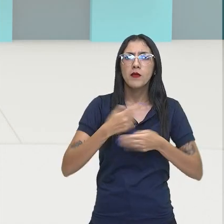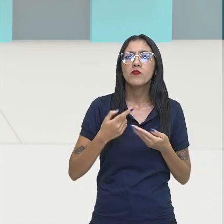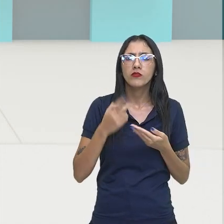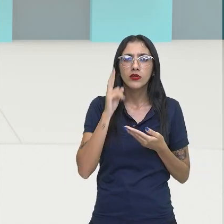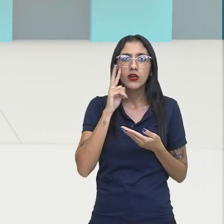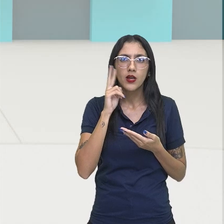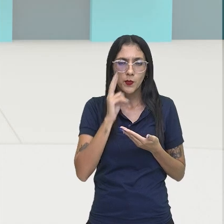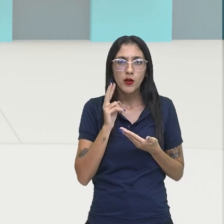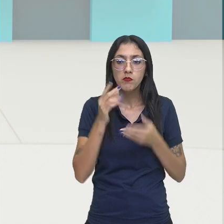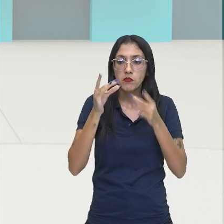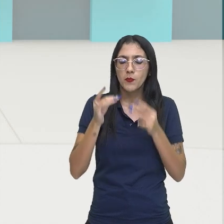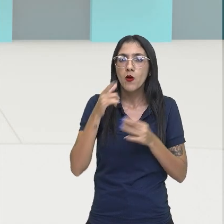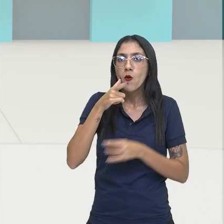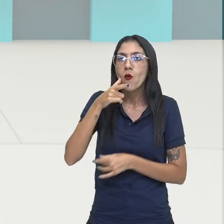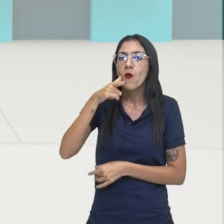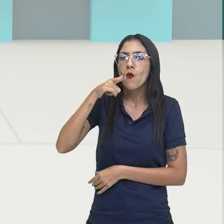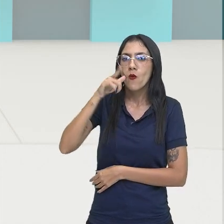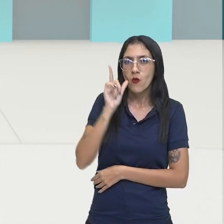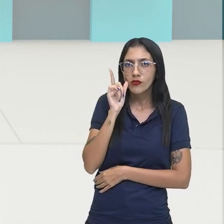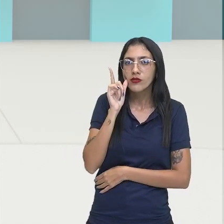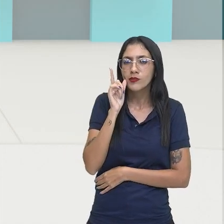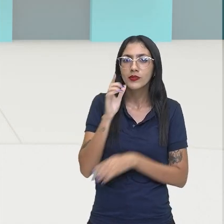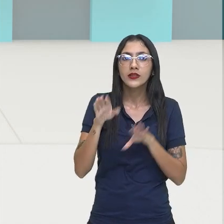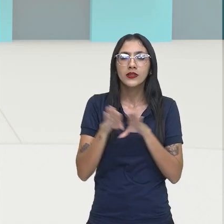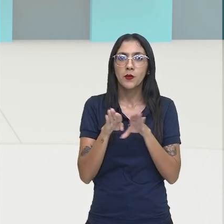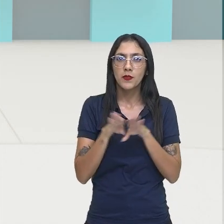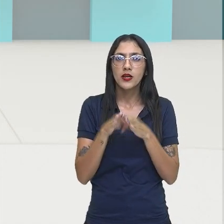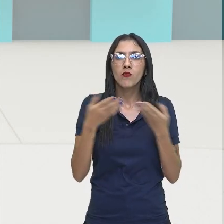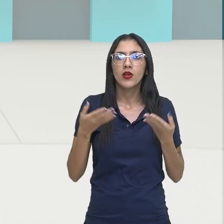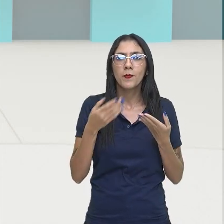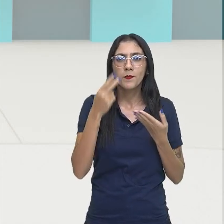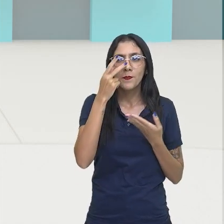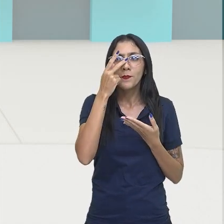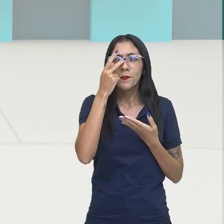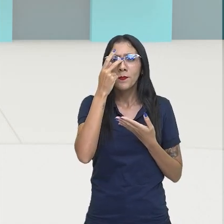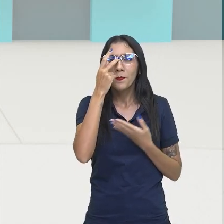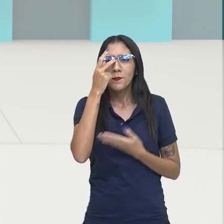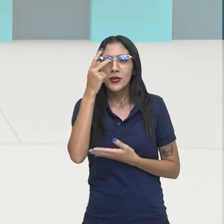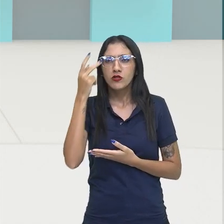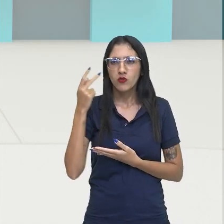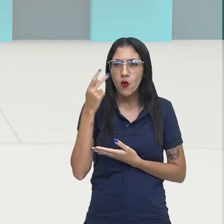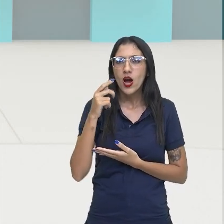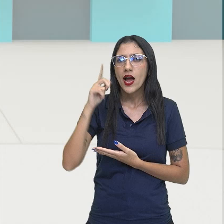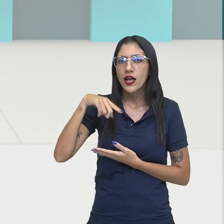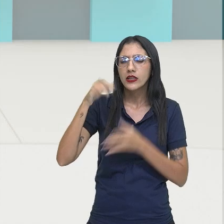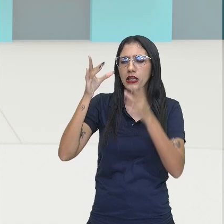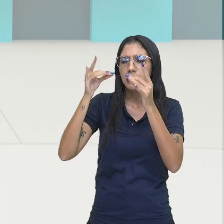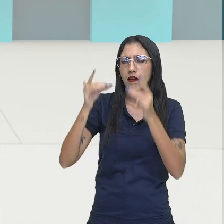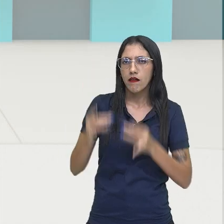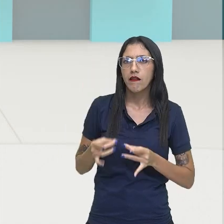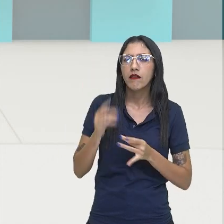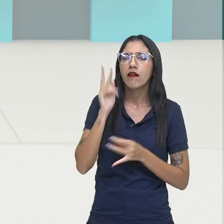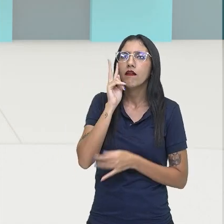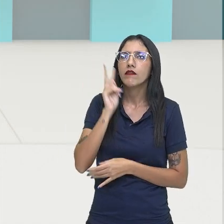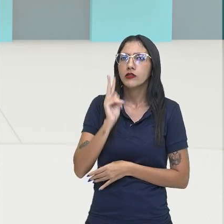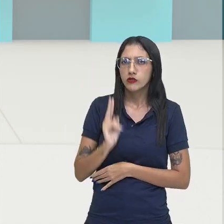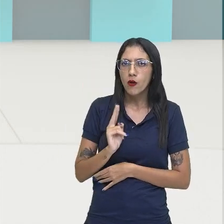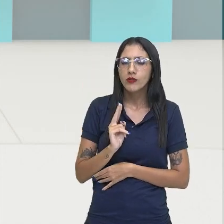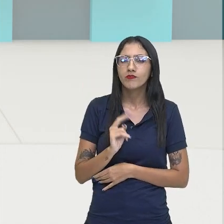especifiquei aí. E vai existir o narrador, aquele que fala, que conta a história, ok? Só para